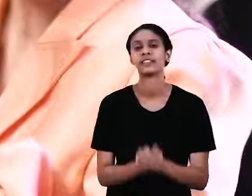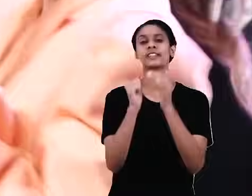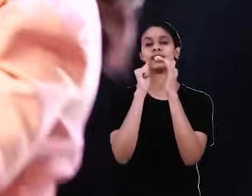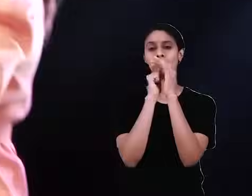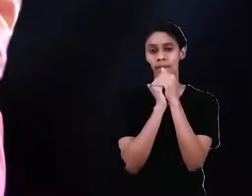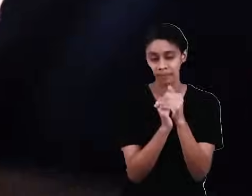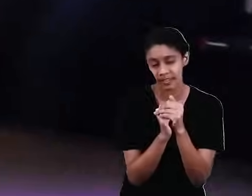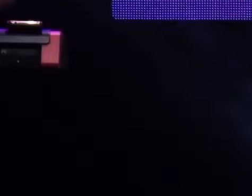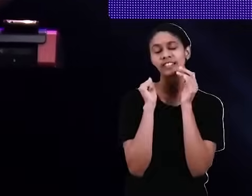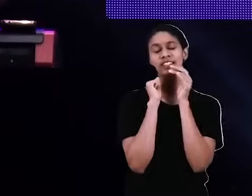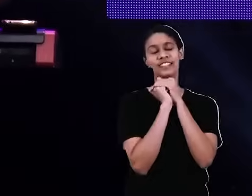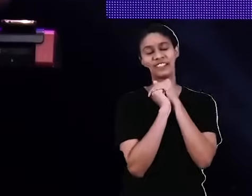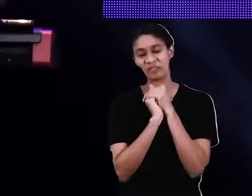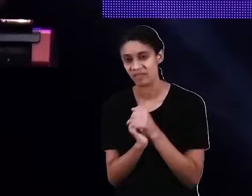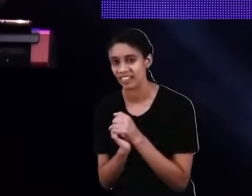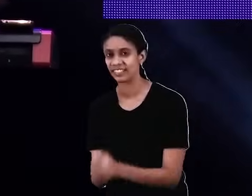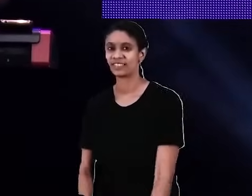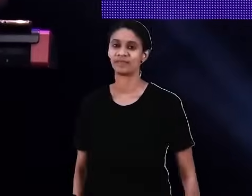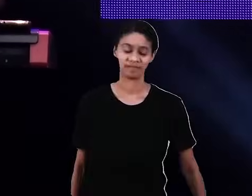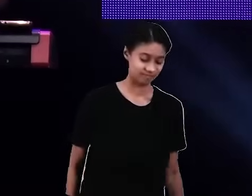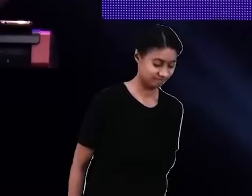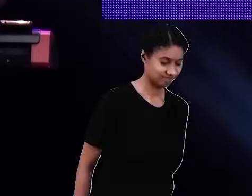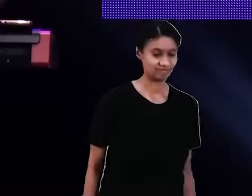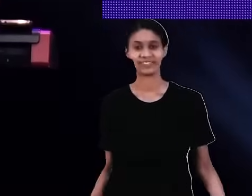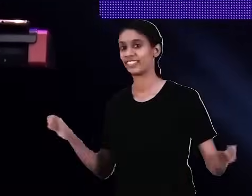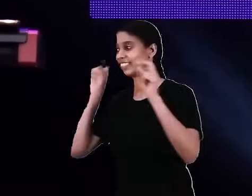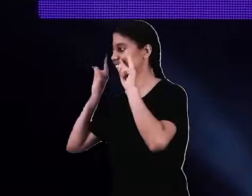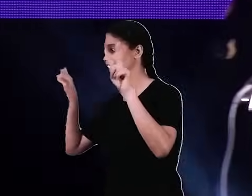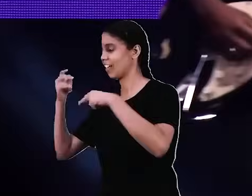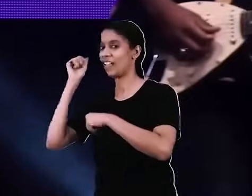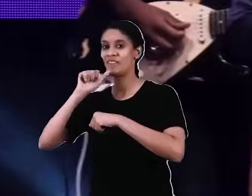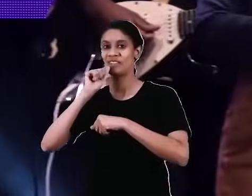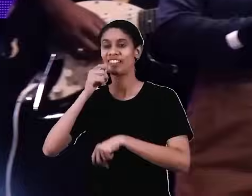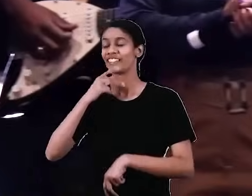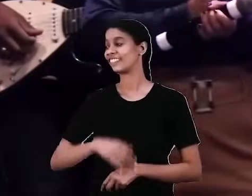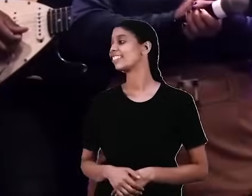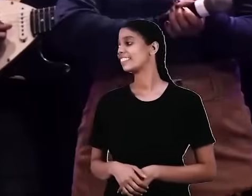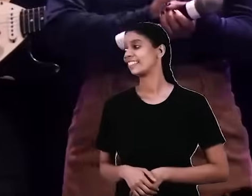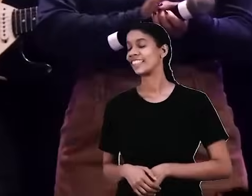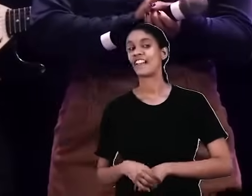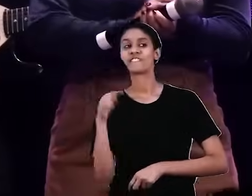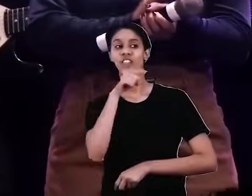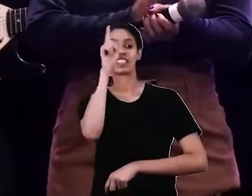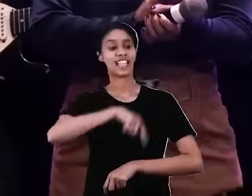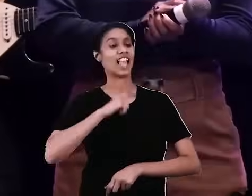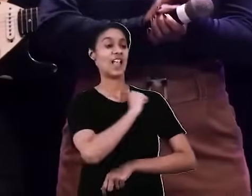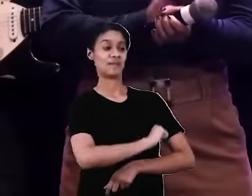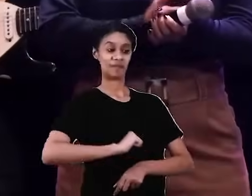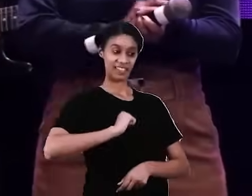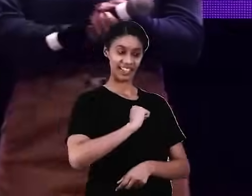amém e amém. Vira para a mulher que está do seu lado e diz assim: você é uma